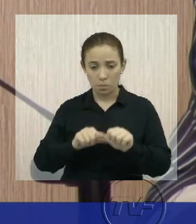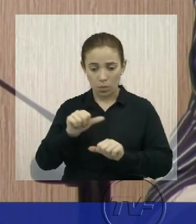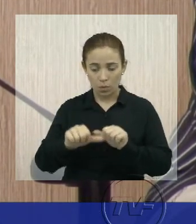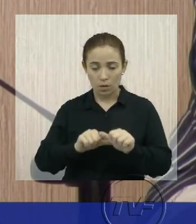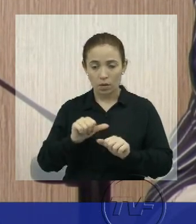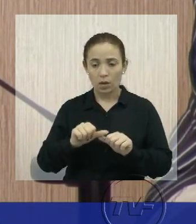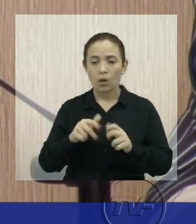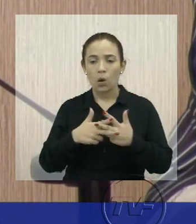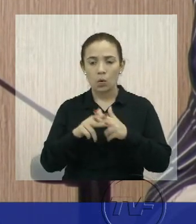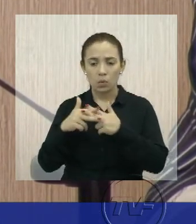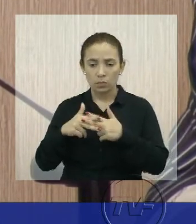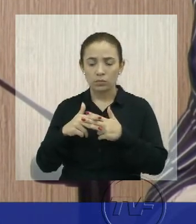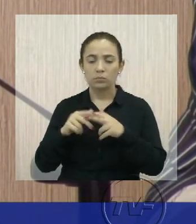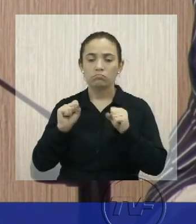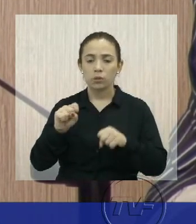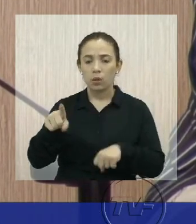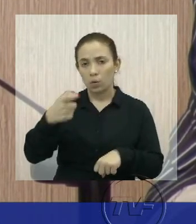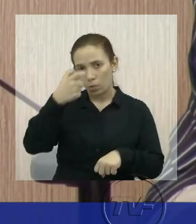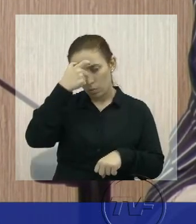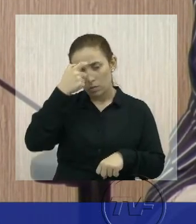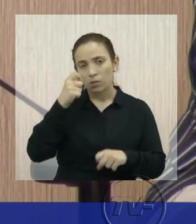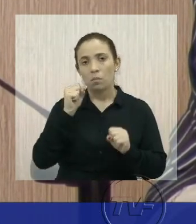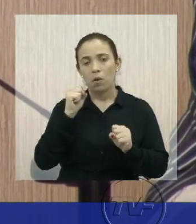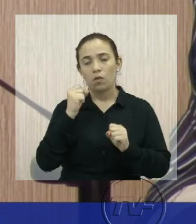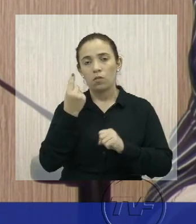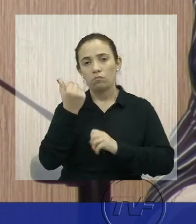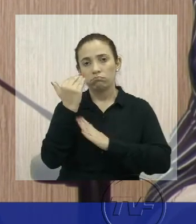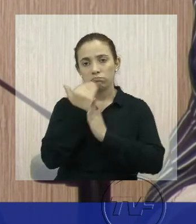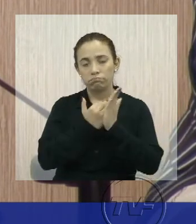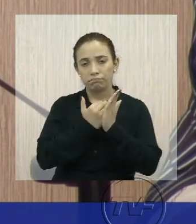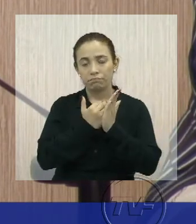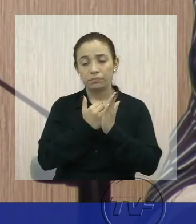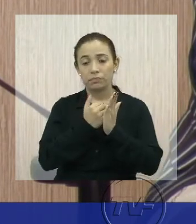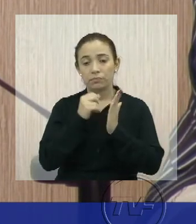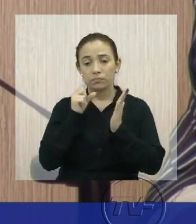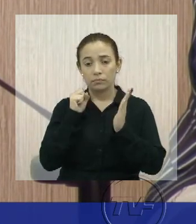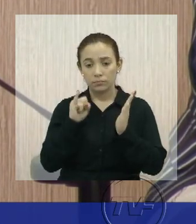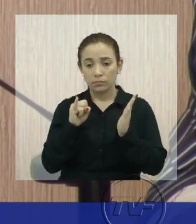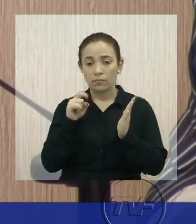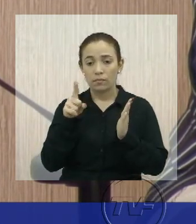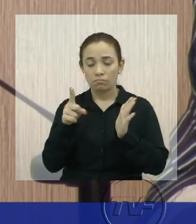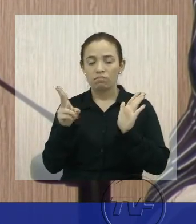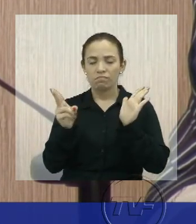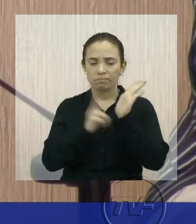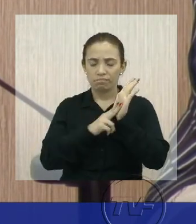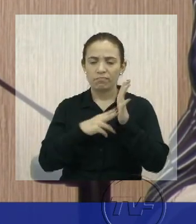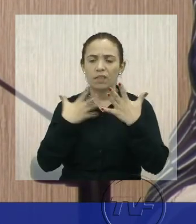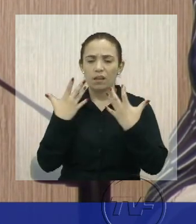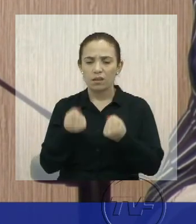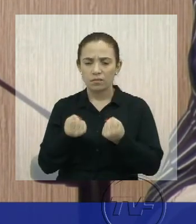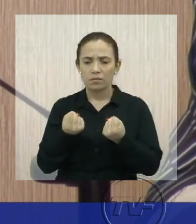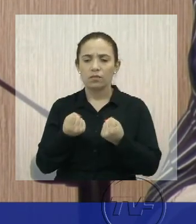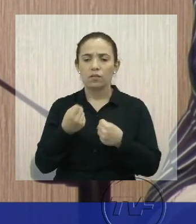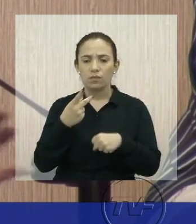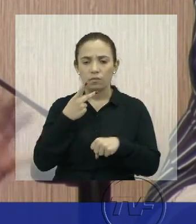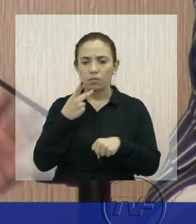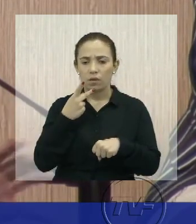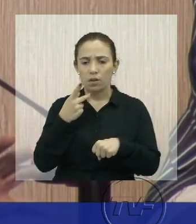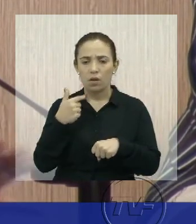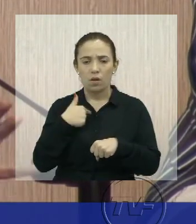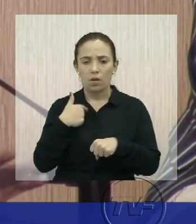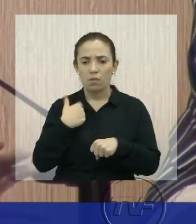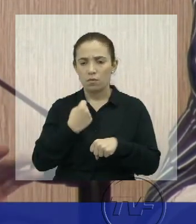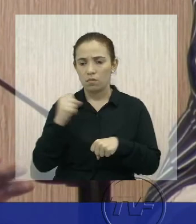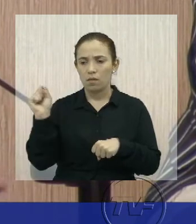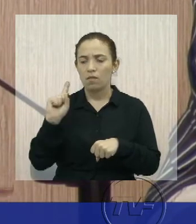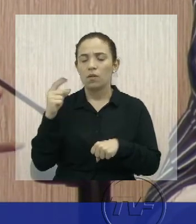uma condição de atenuação do valor da multa. E se ele confessar essa infração, ou seja, se ele disser, não, eu não vou nem me defender,